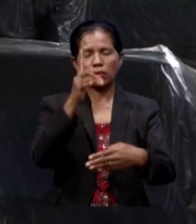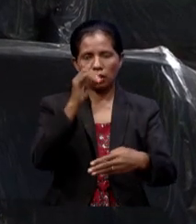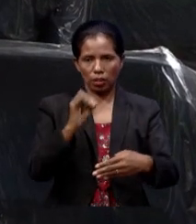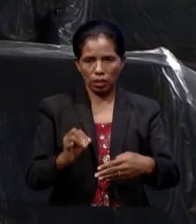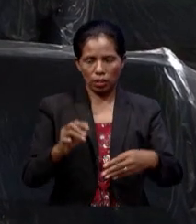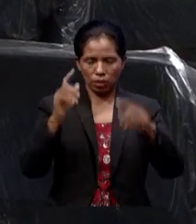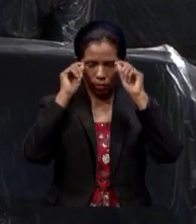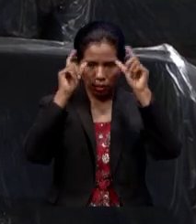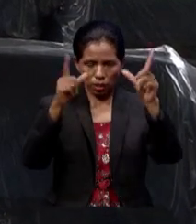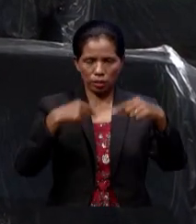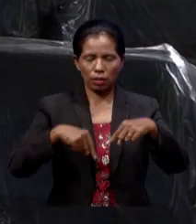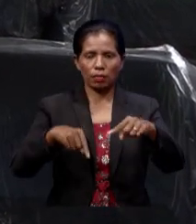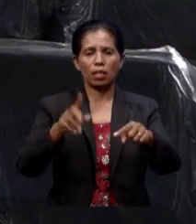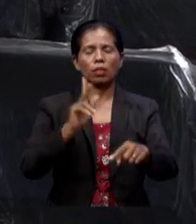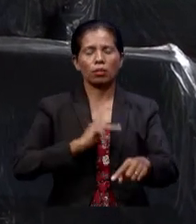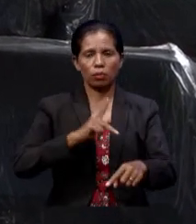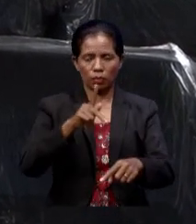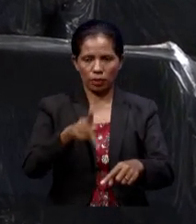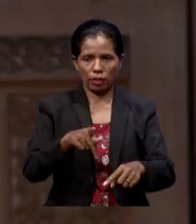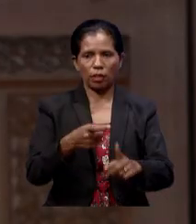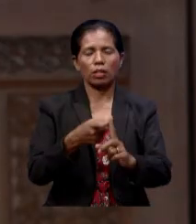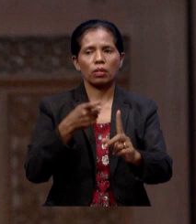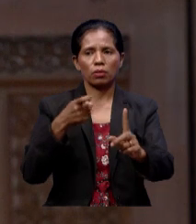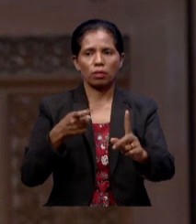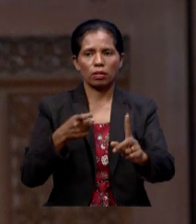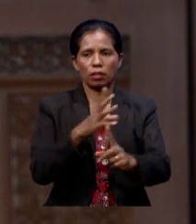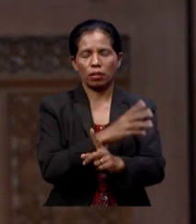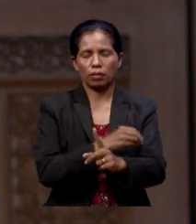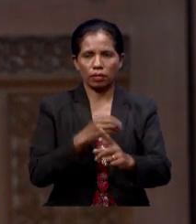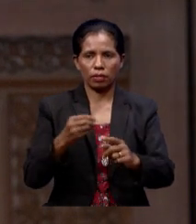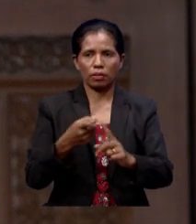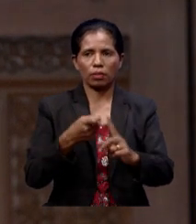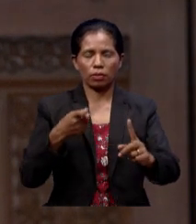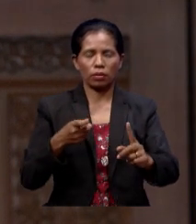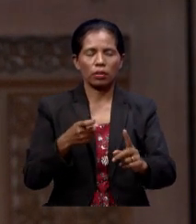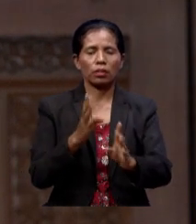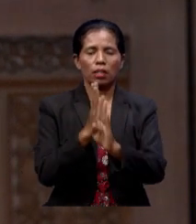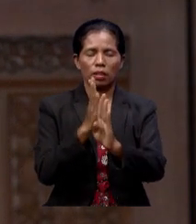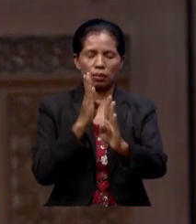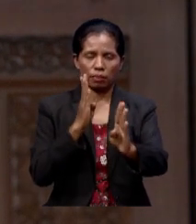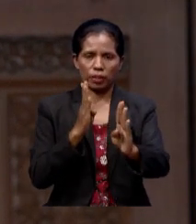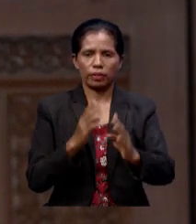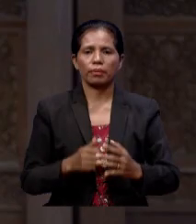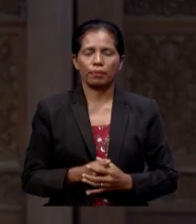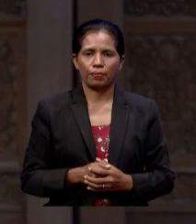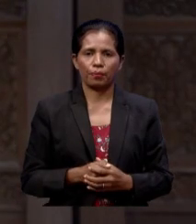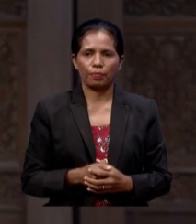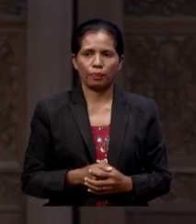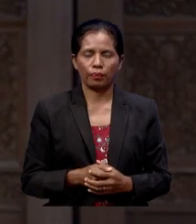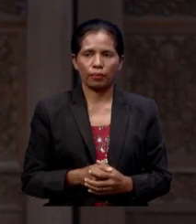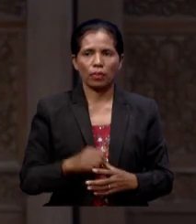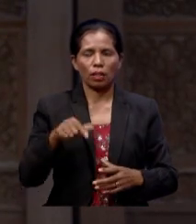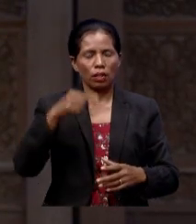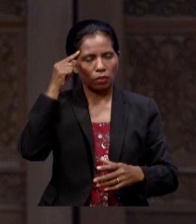Kupang. NTT Indonesia lihosi movimentação autocarros fronteiriku.